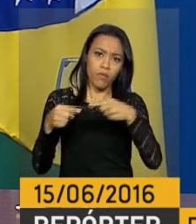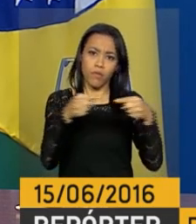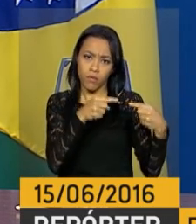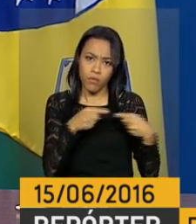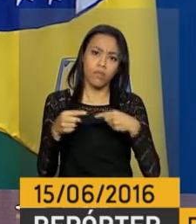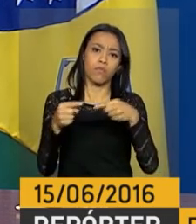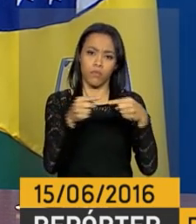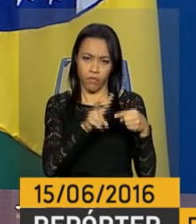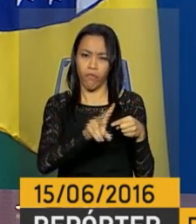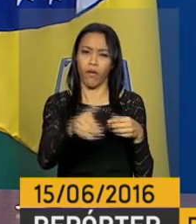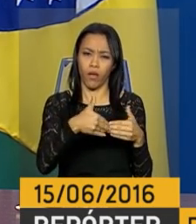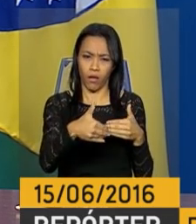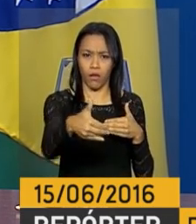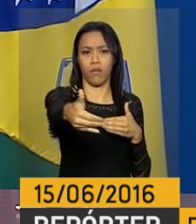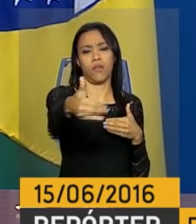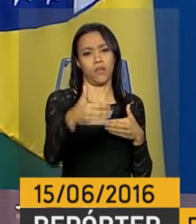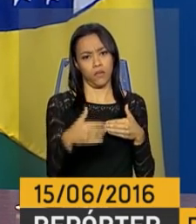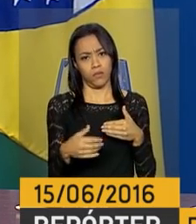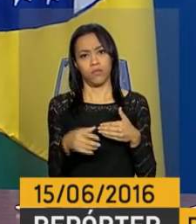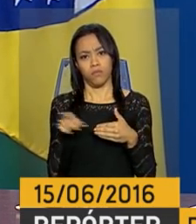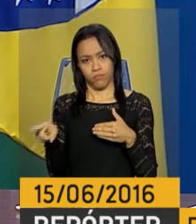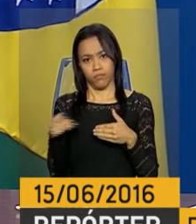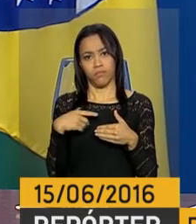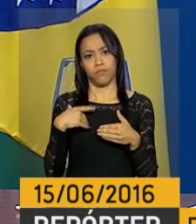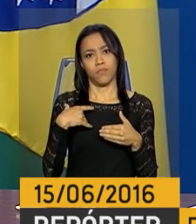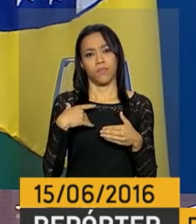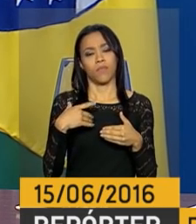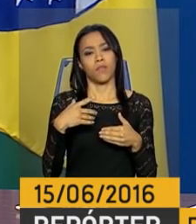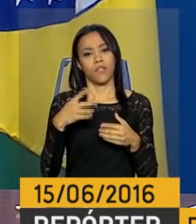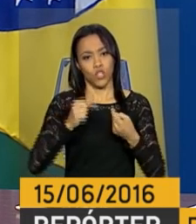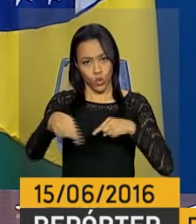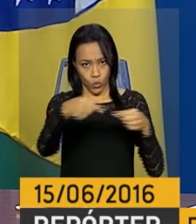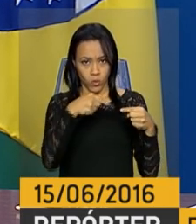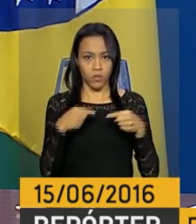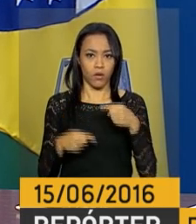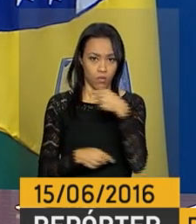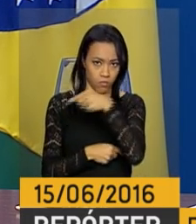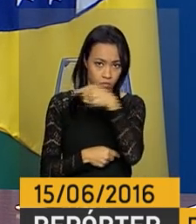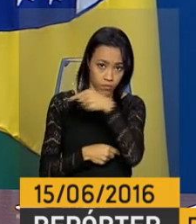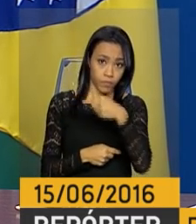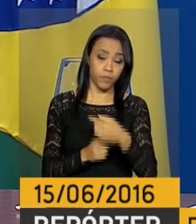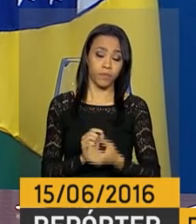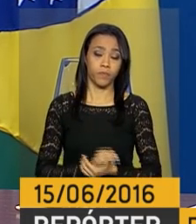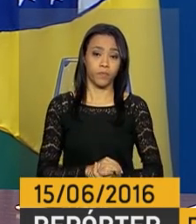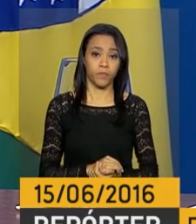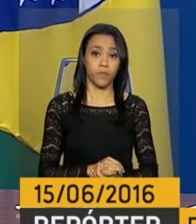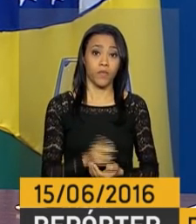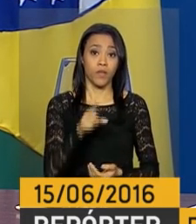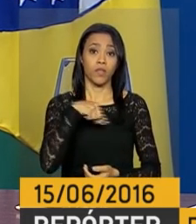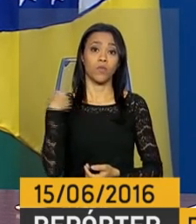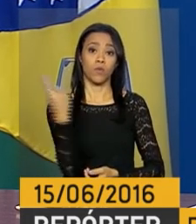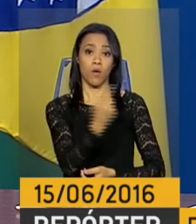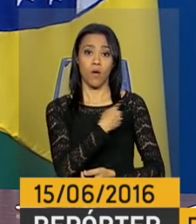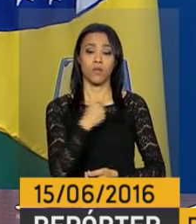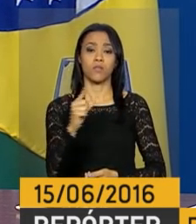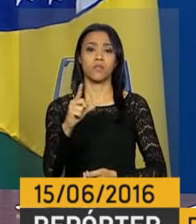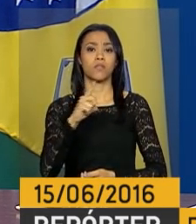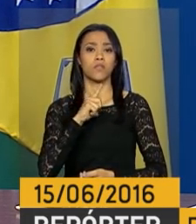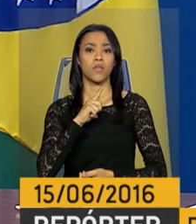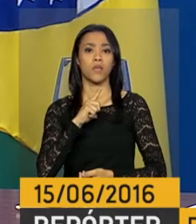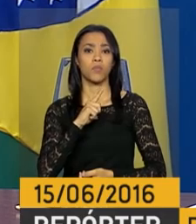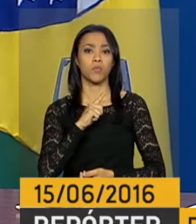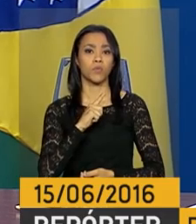eh eh supervisoras e regulatórias, né? Ah, nós temos